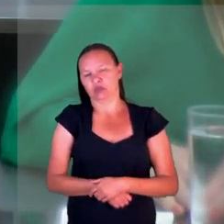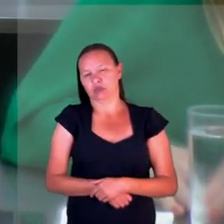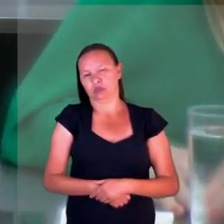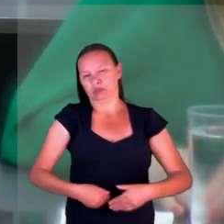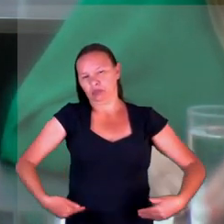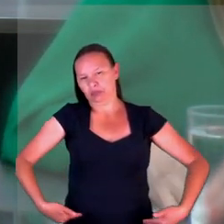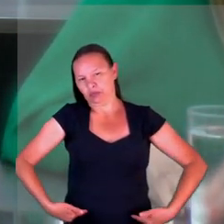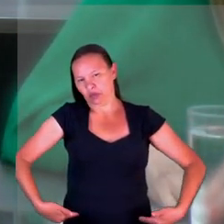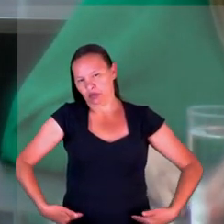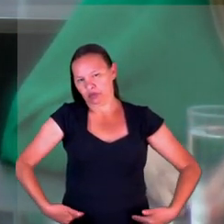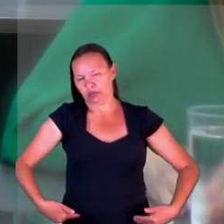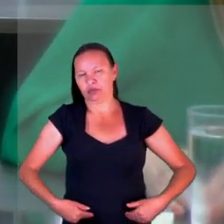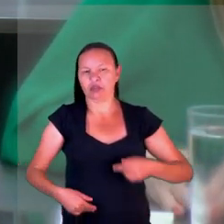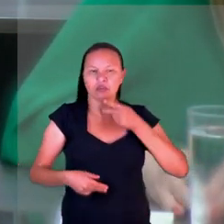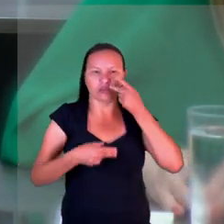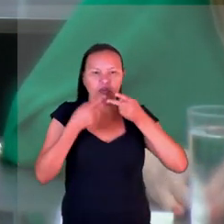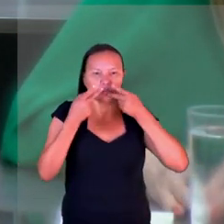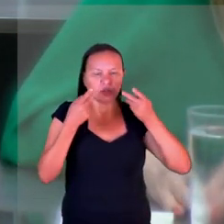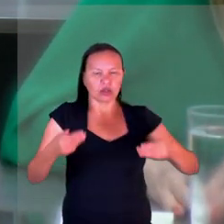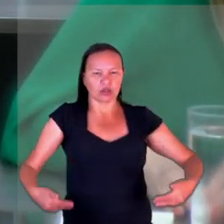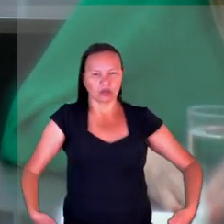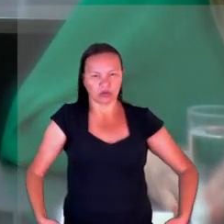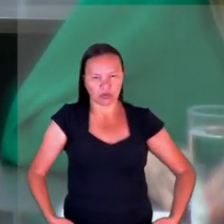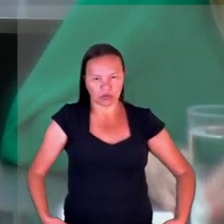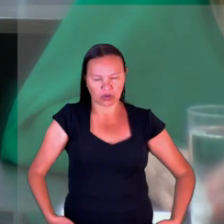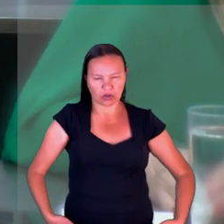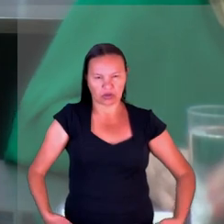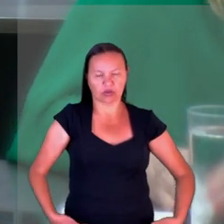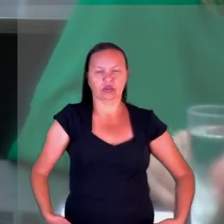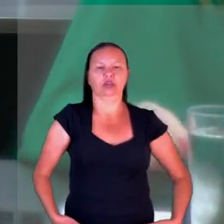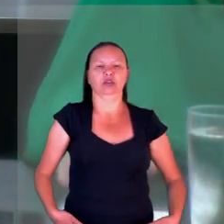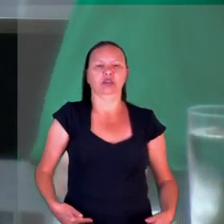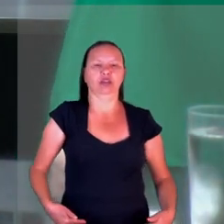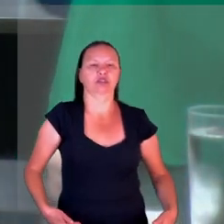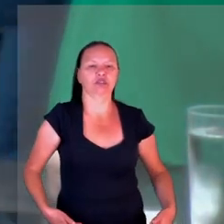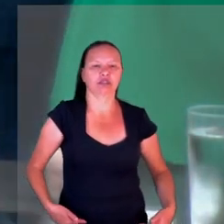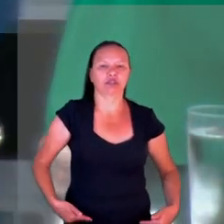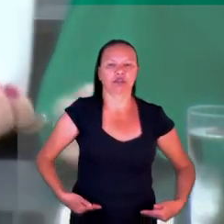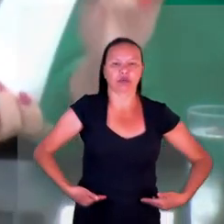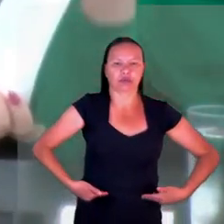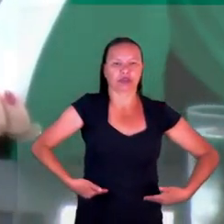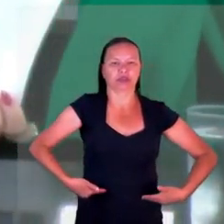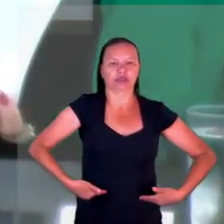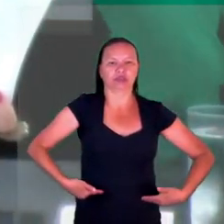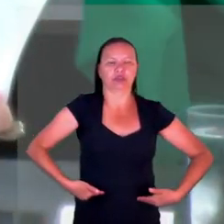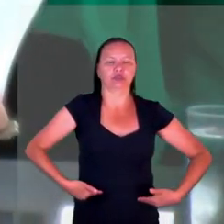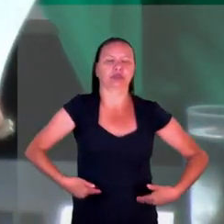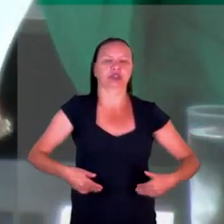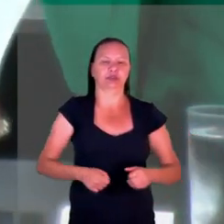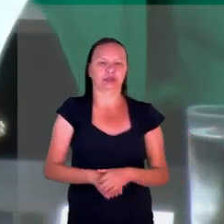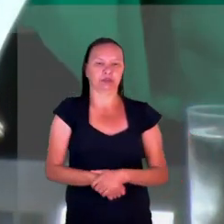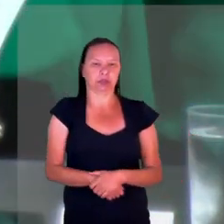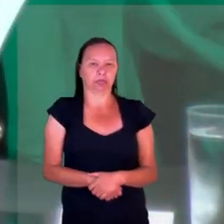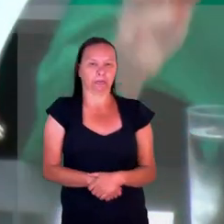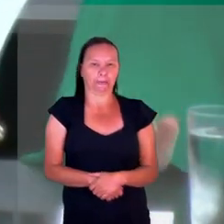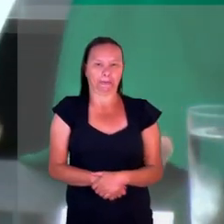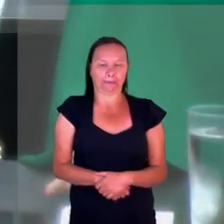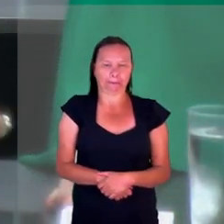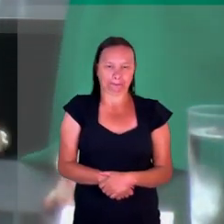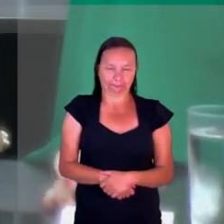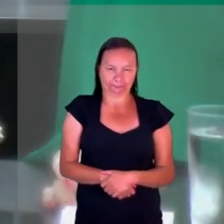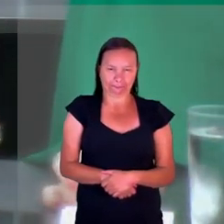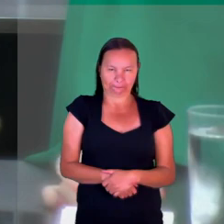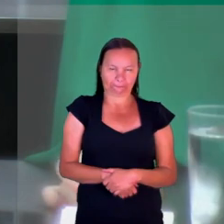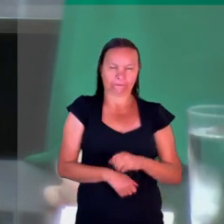fome na verdade toda a sua fala a da Mariana e a do